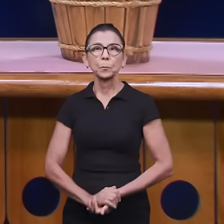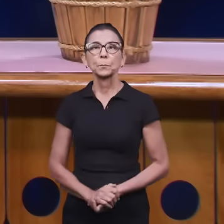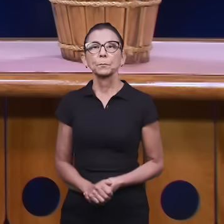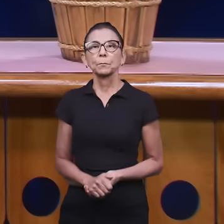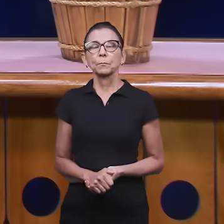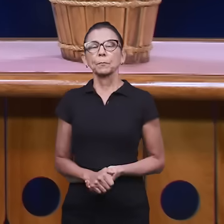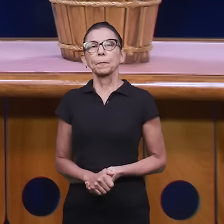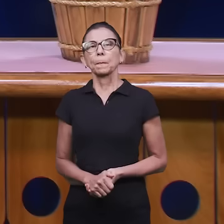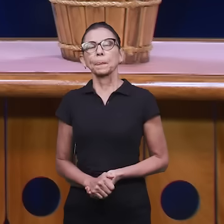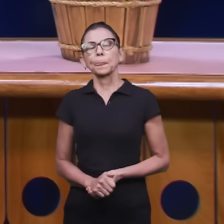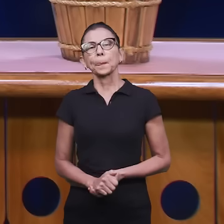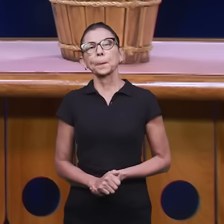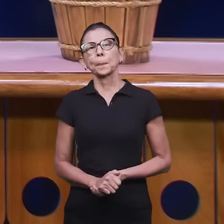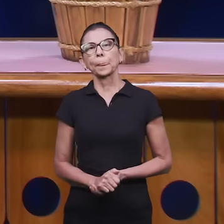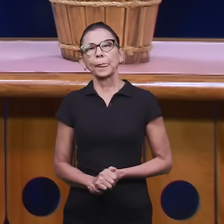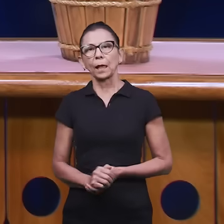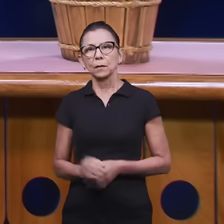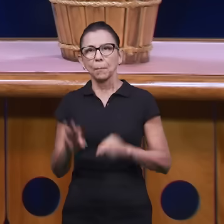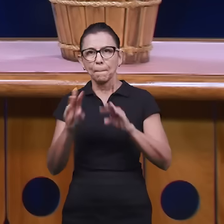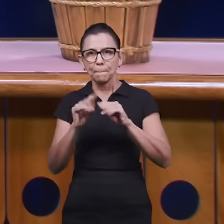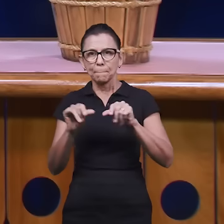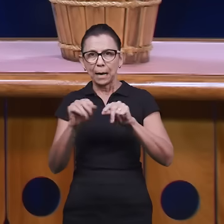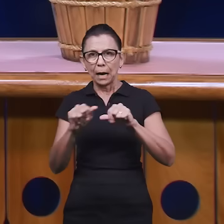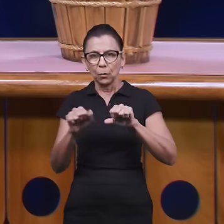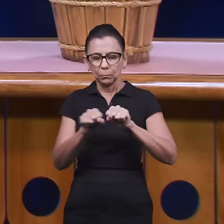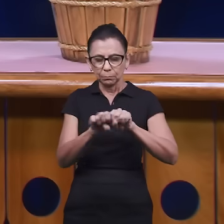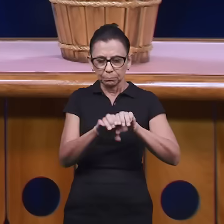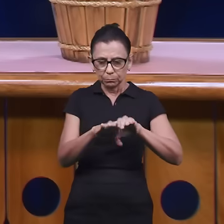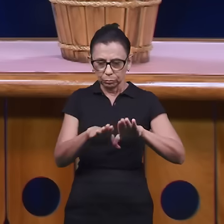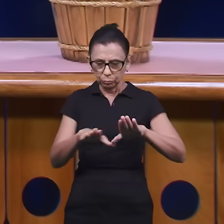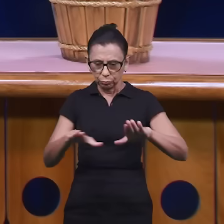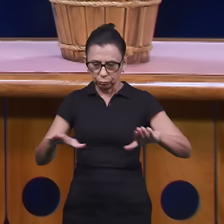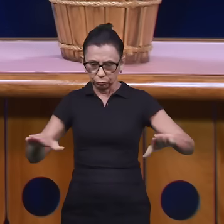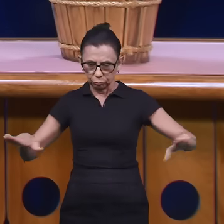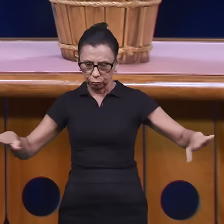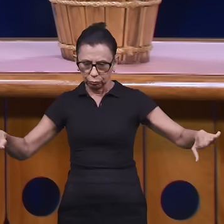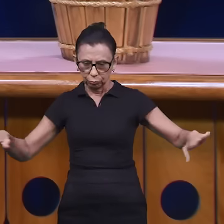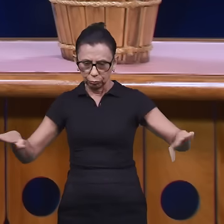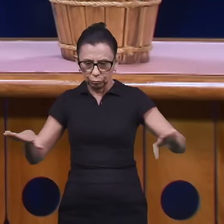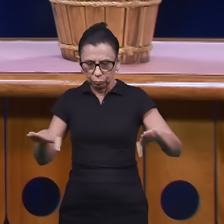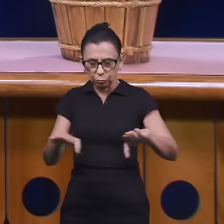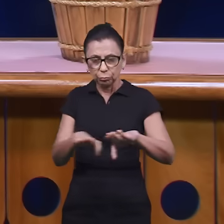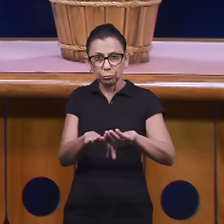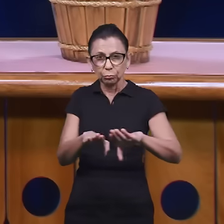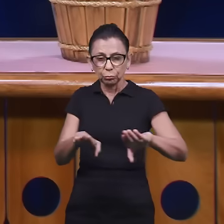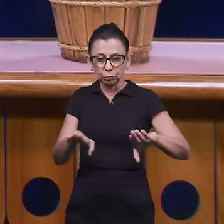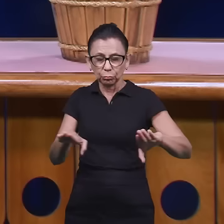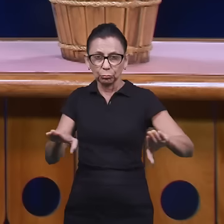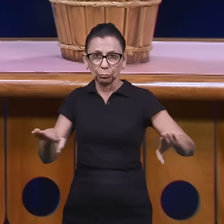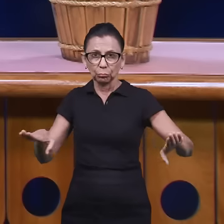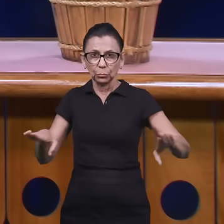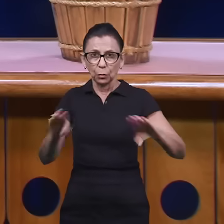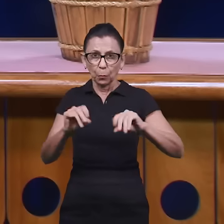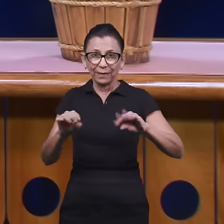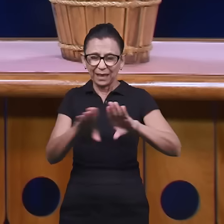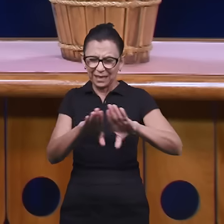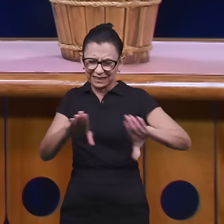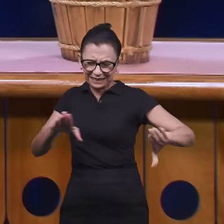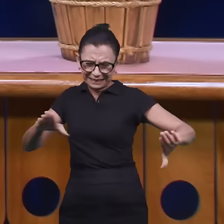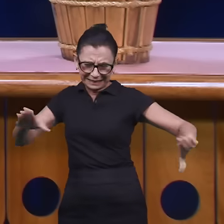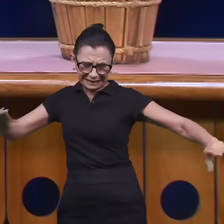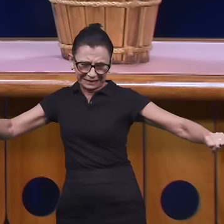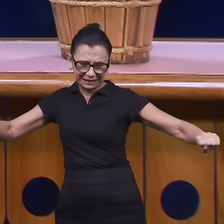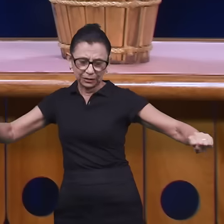criavam um platô de barro solado, uma grande extensão de um platô de